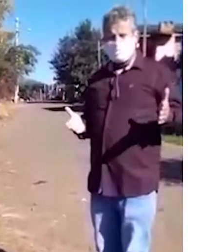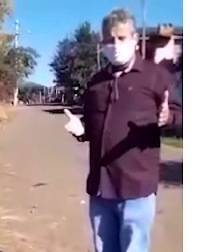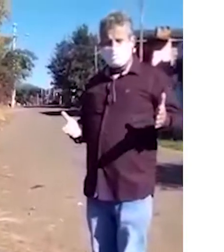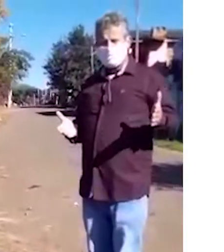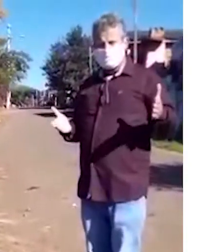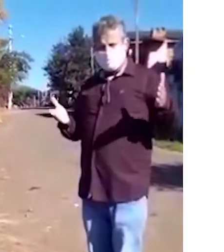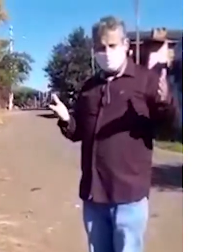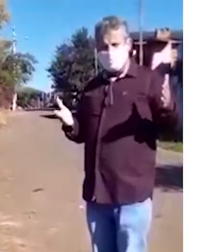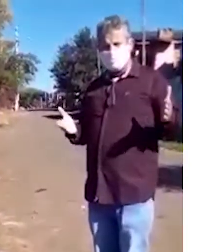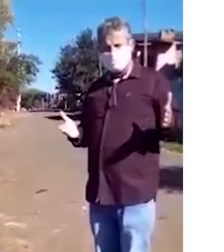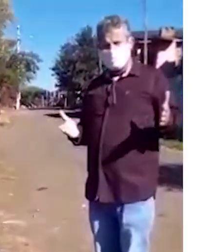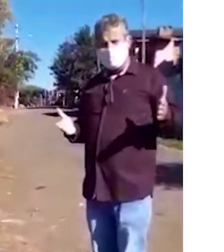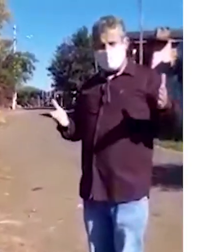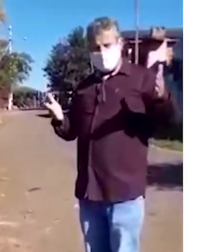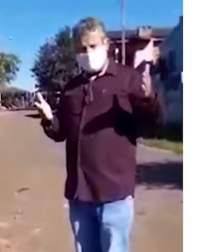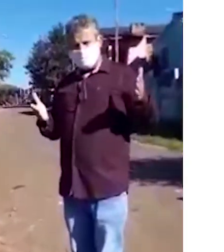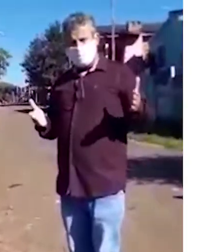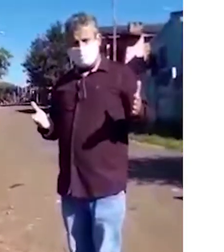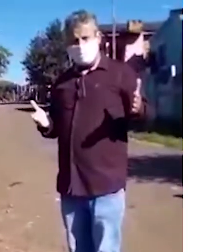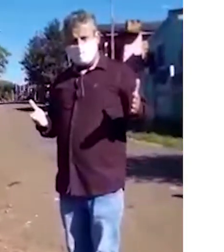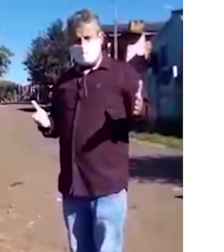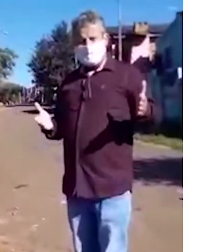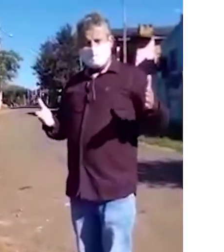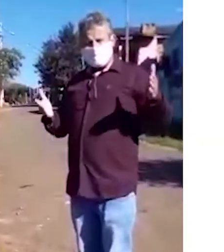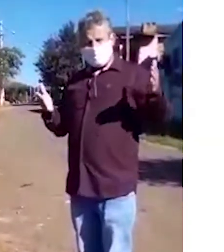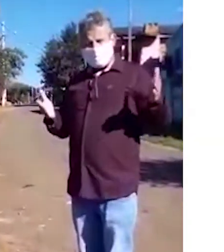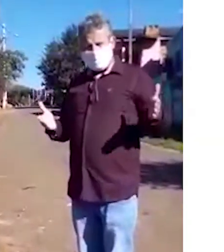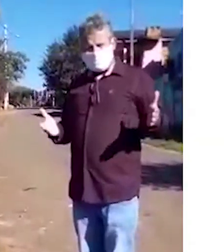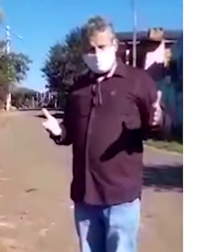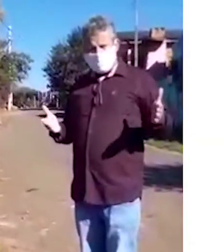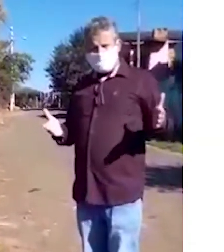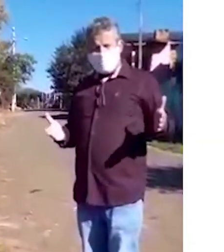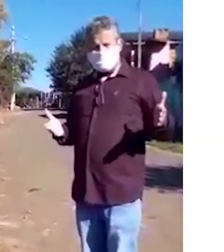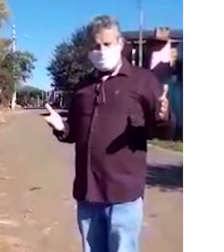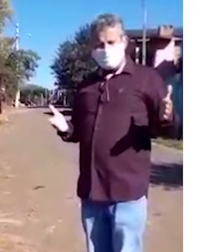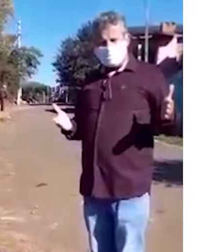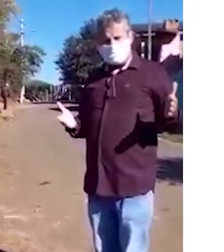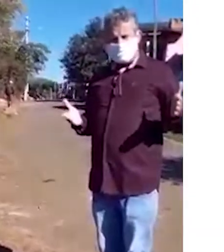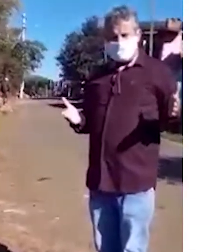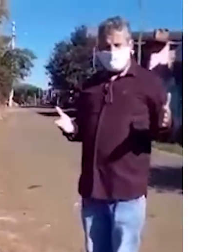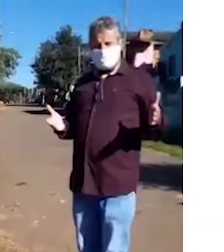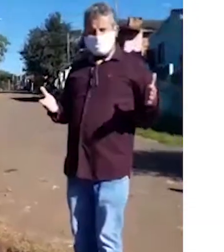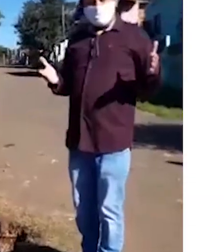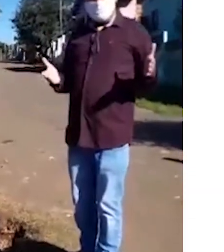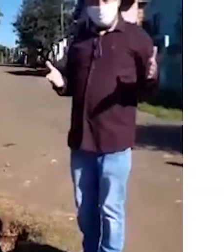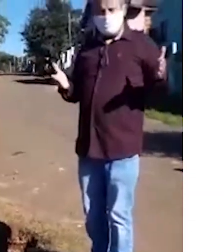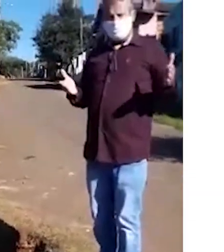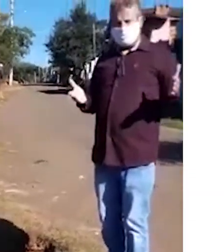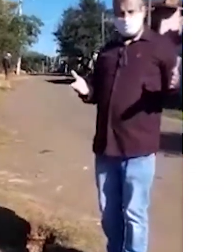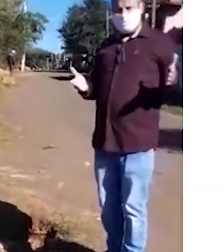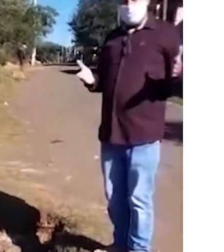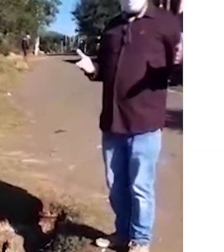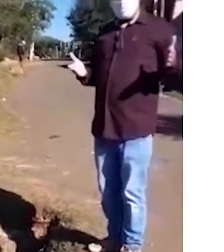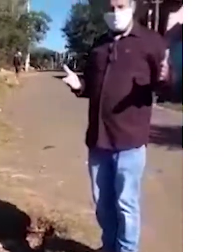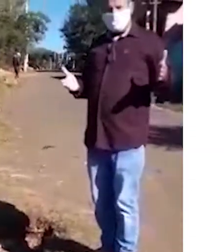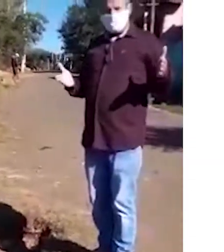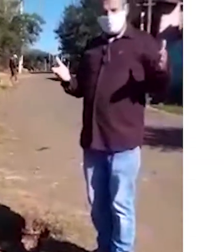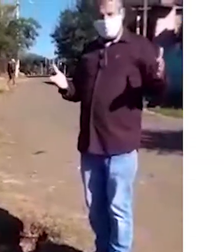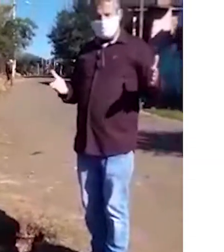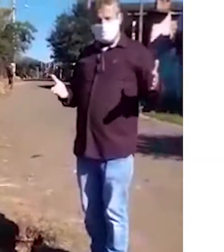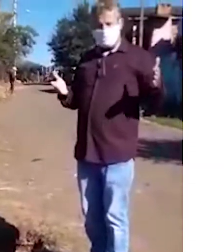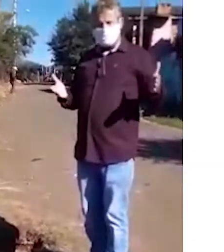favor, vamos resolver essa melhoria. Não aguentemos mais a insegurança, até mesmo o risco de vida que